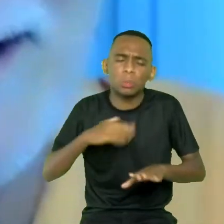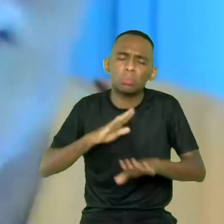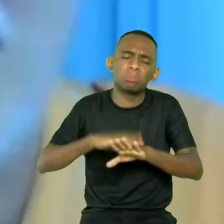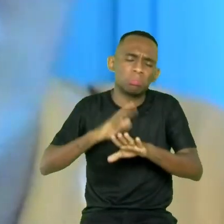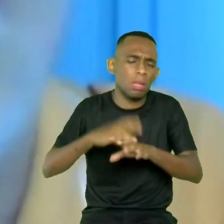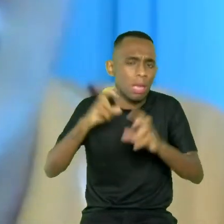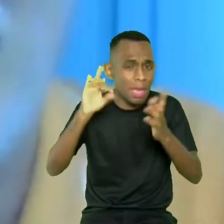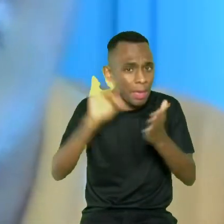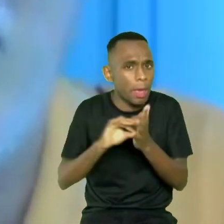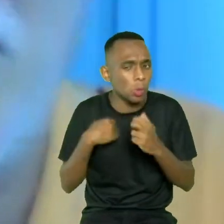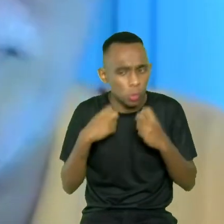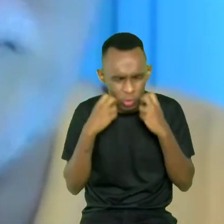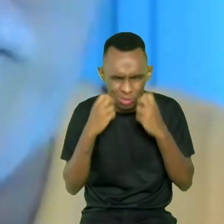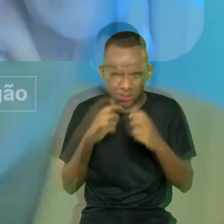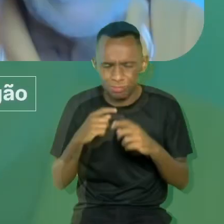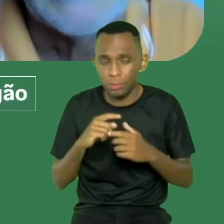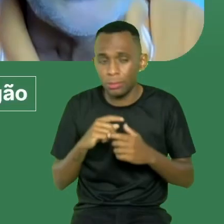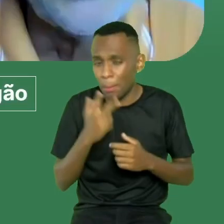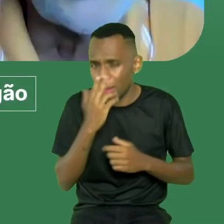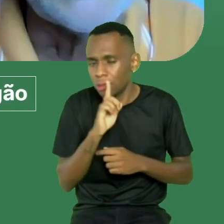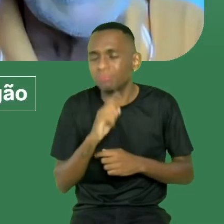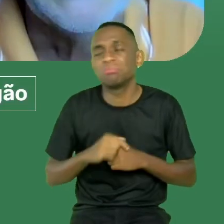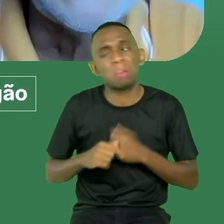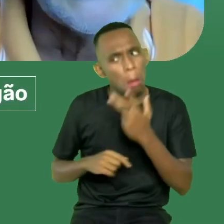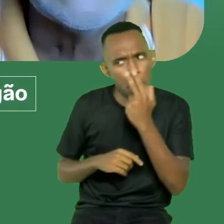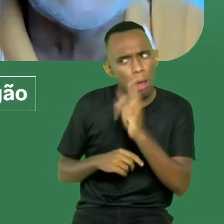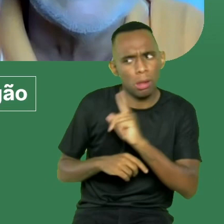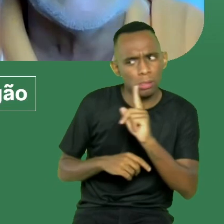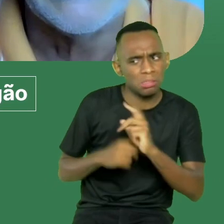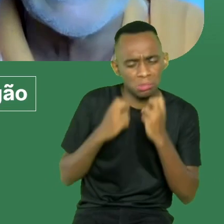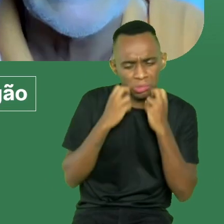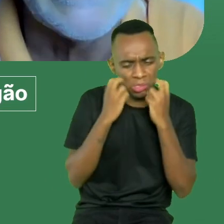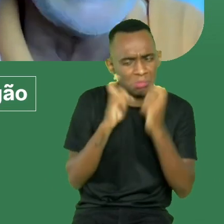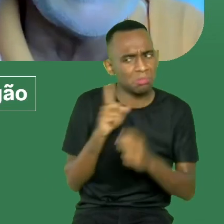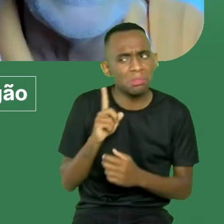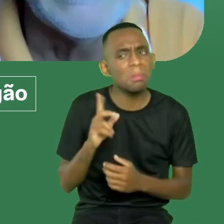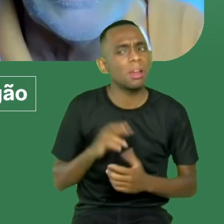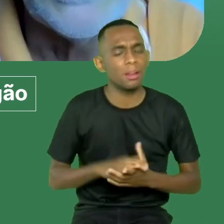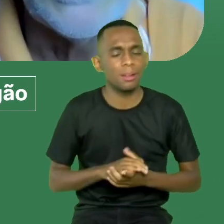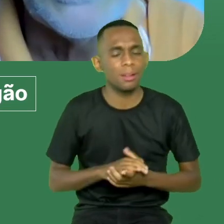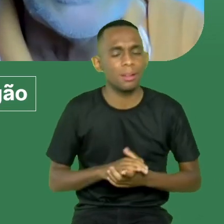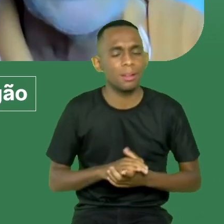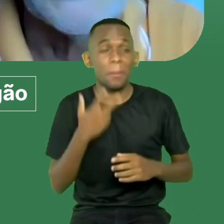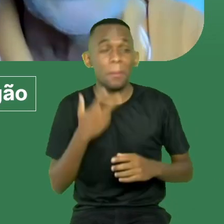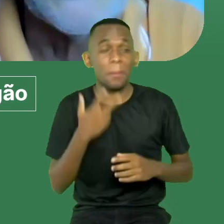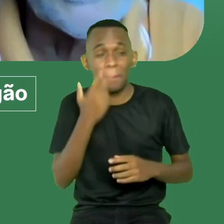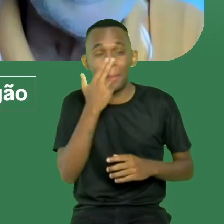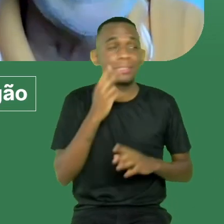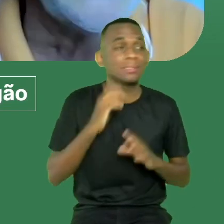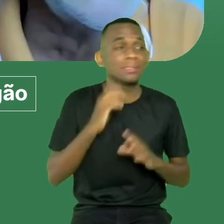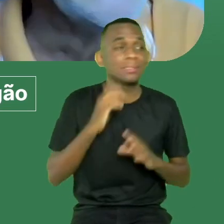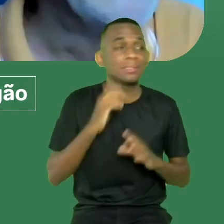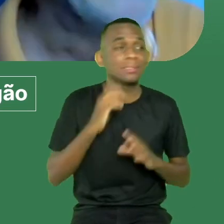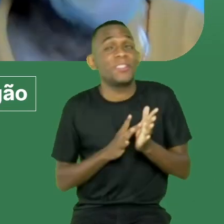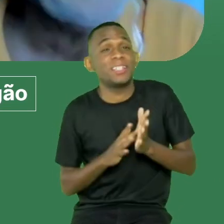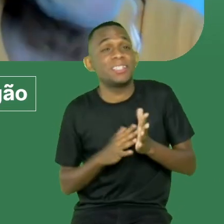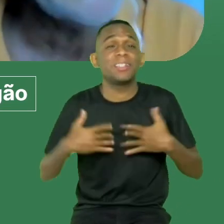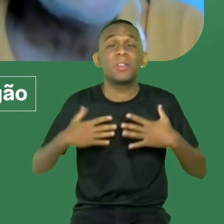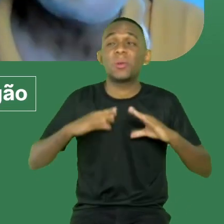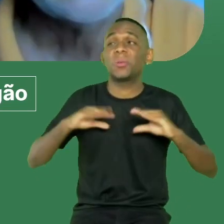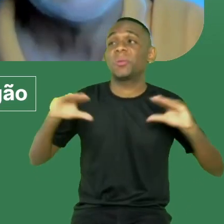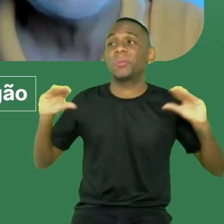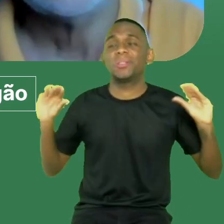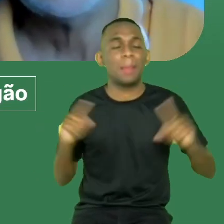parece, não. Fico bancando aqui o descontraído, assim, relaxado e tal, mas eu sou tímido, sou timidão. Ai, que bom.